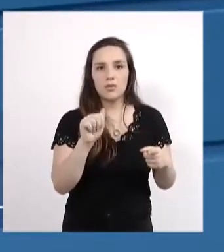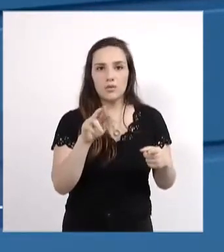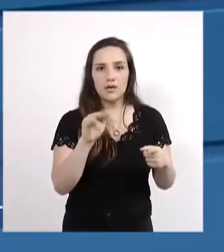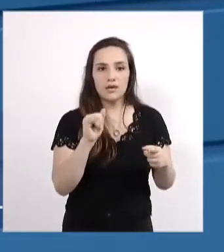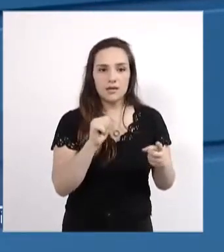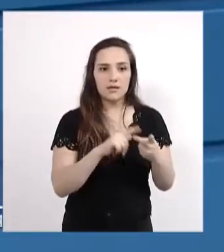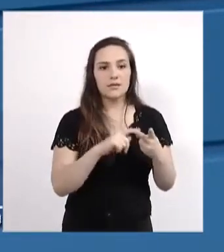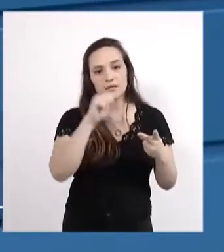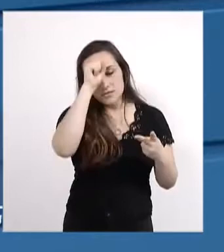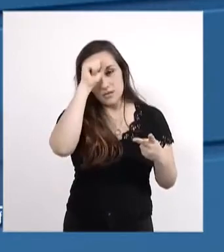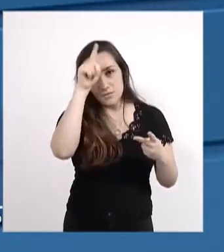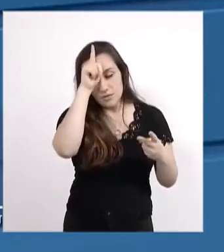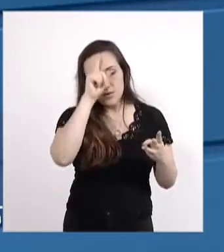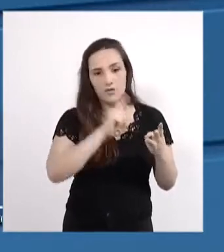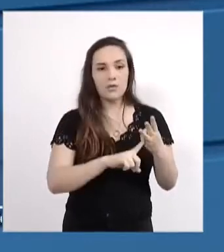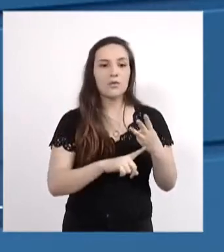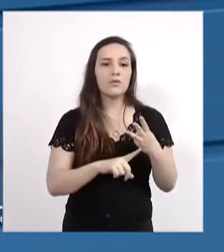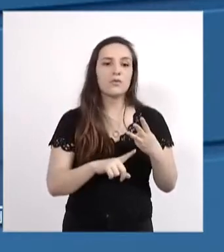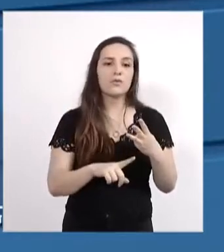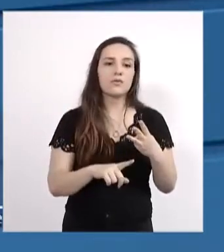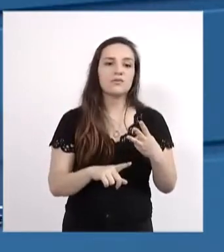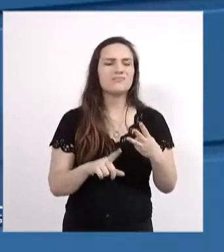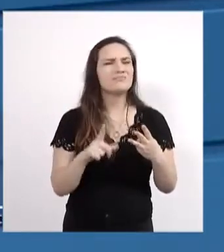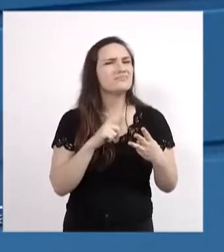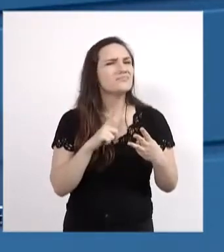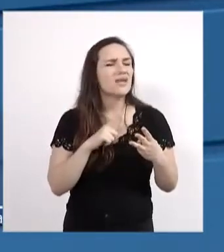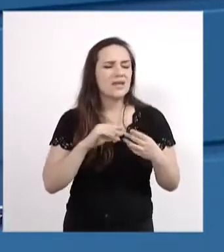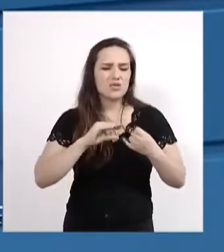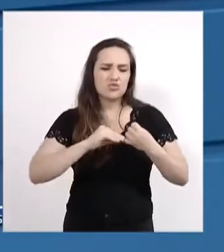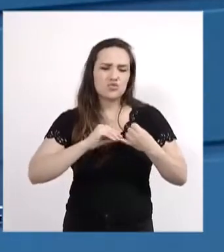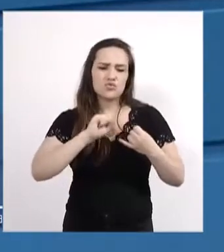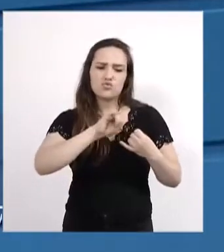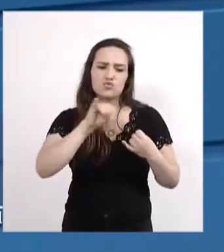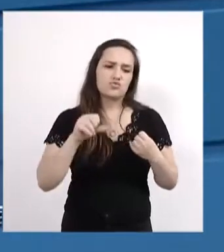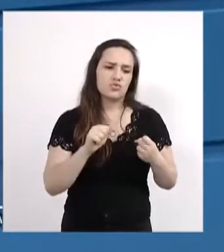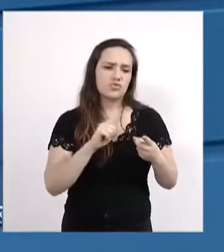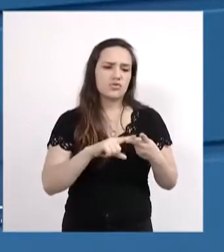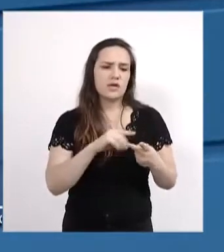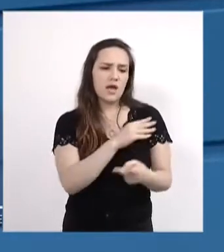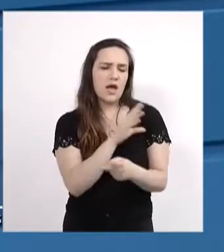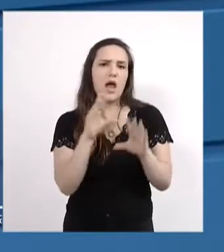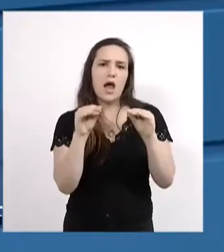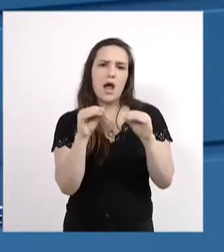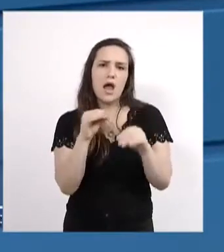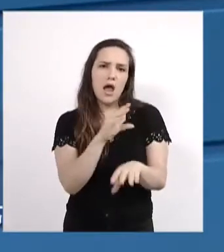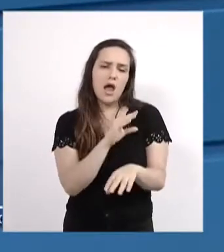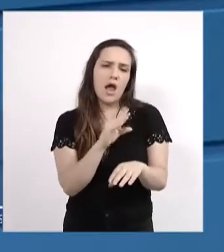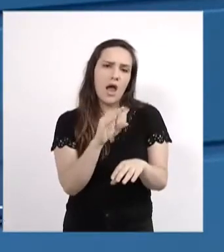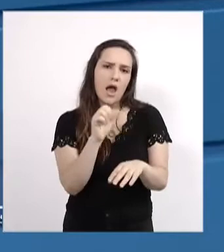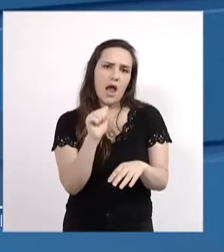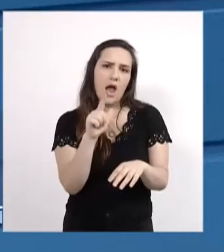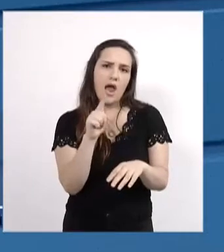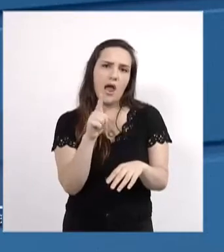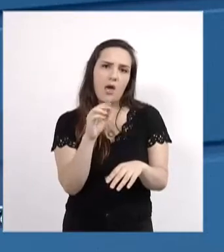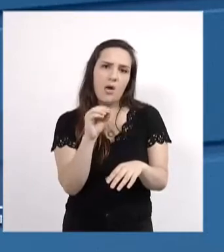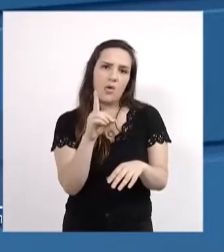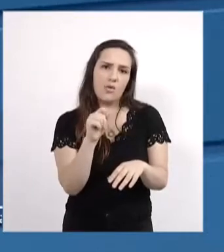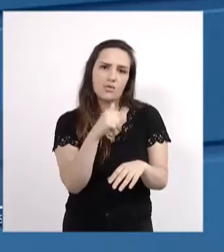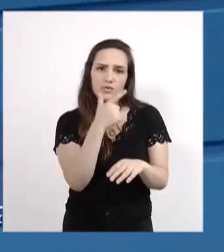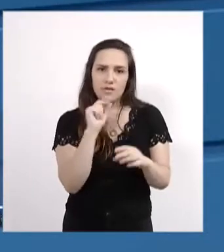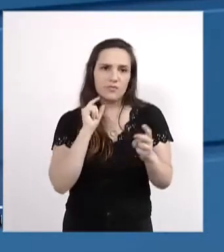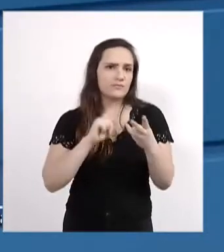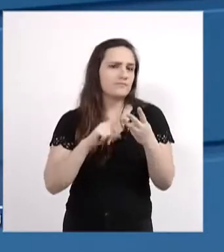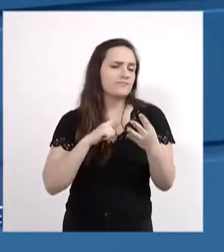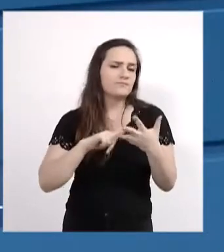e lá tem soja, tem algodão, tem tudo que o senhor imaginar. Porque quem